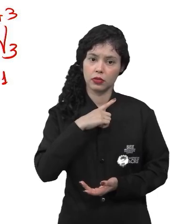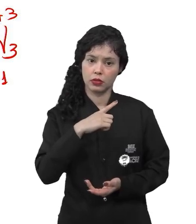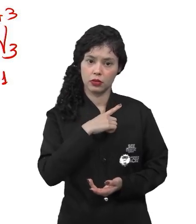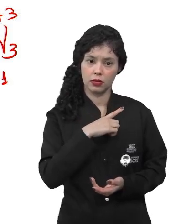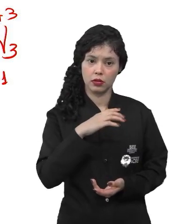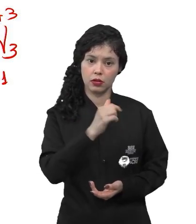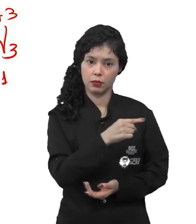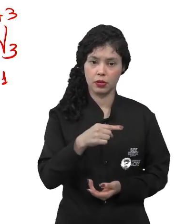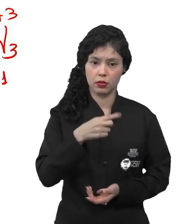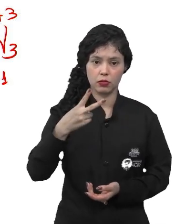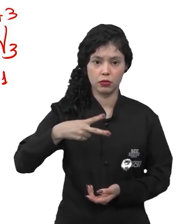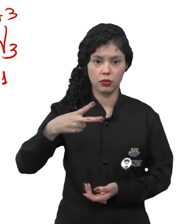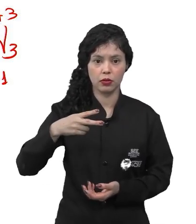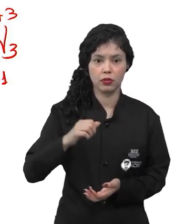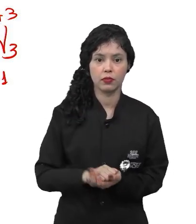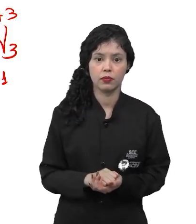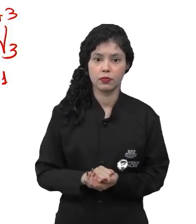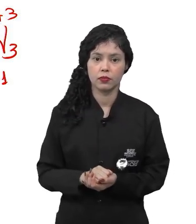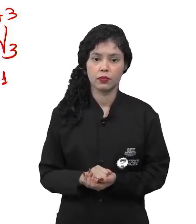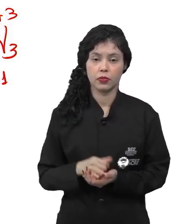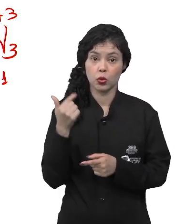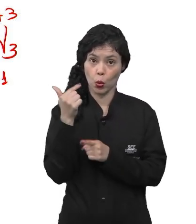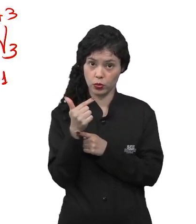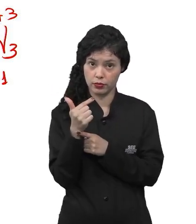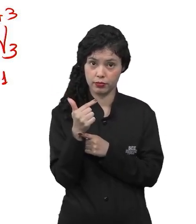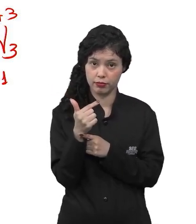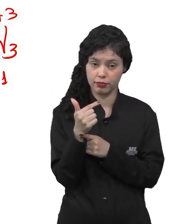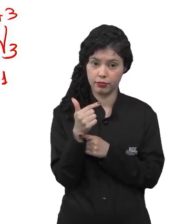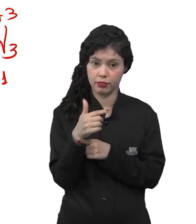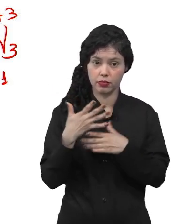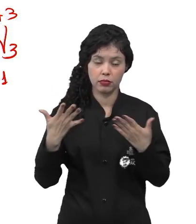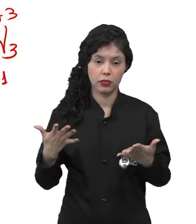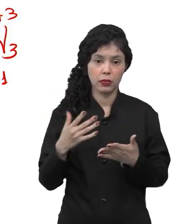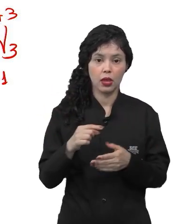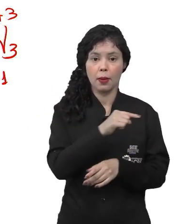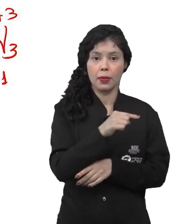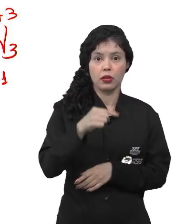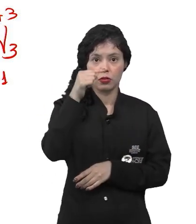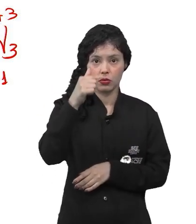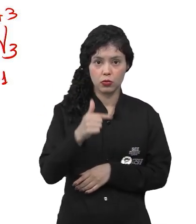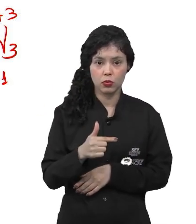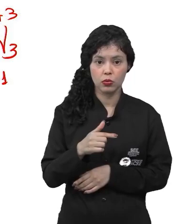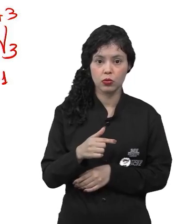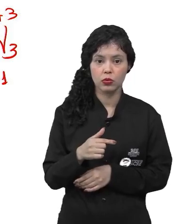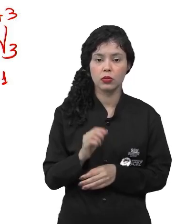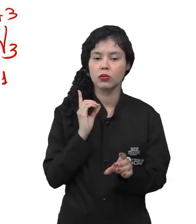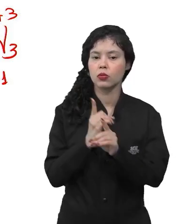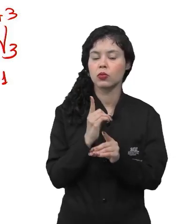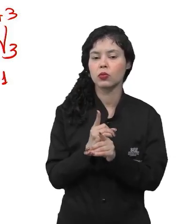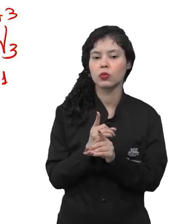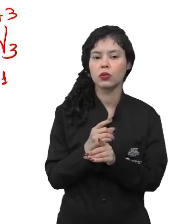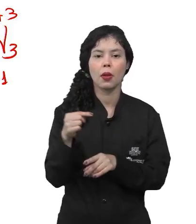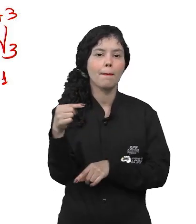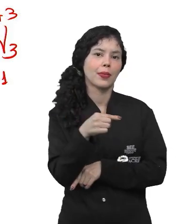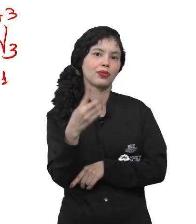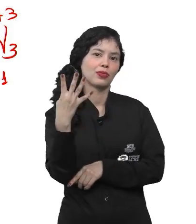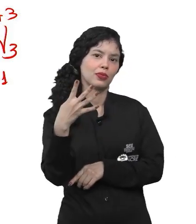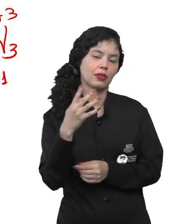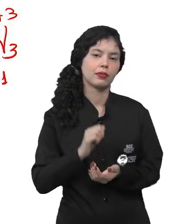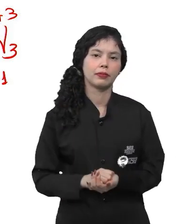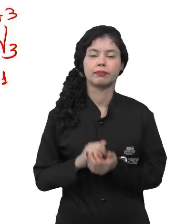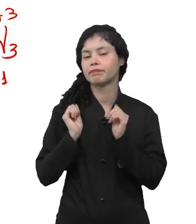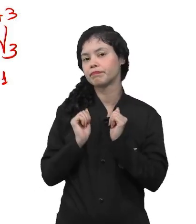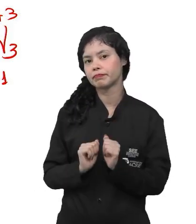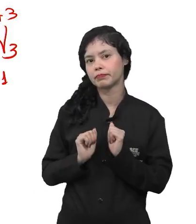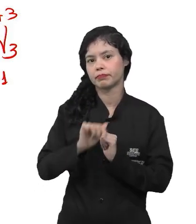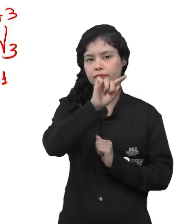carga menos 2, porém eu tenho 2, né? Então, menos 2 vezes 2, eu vou encontrar menos 4. Para